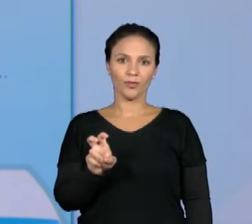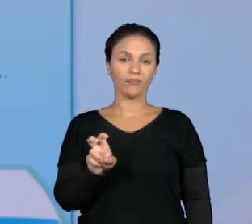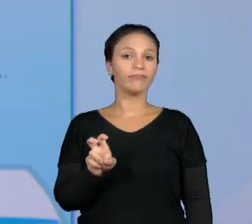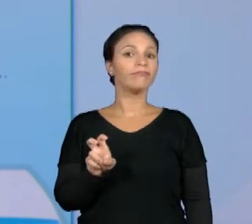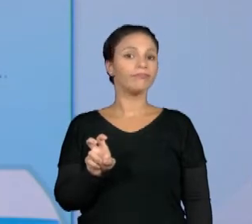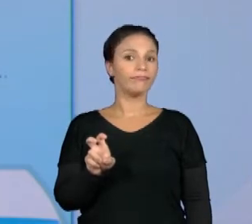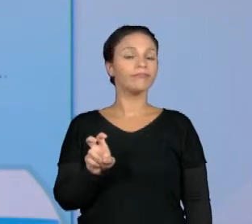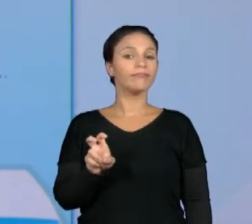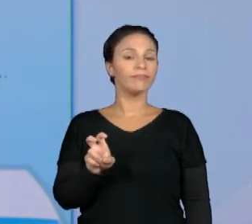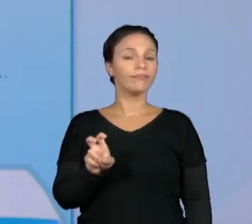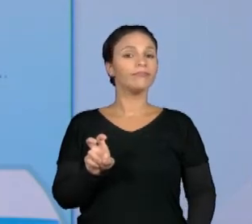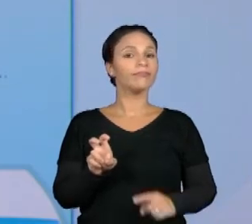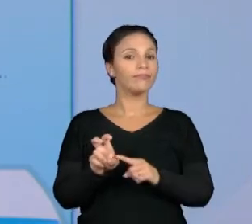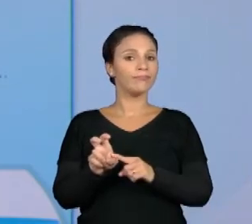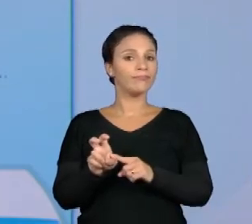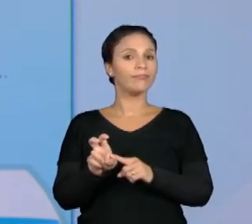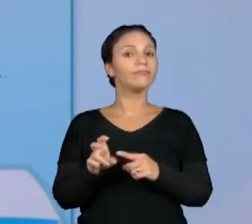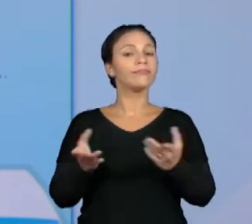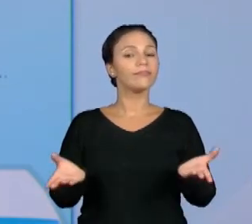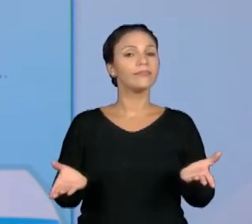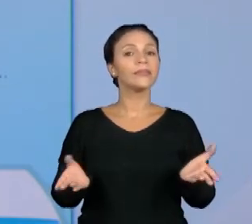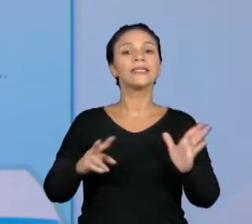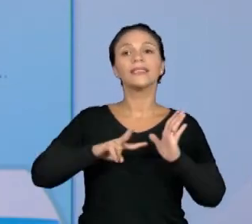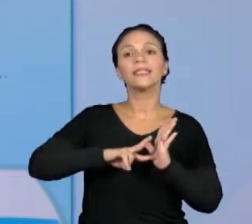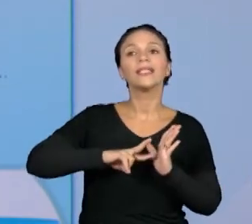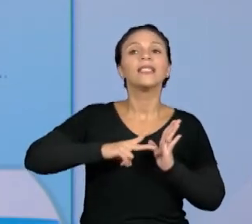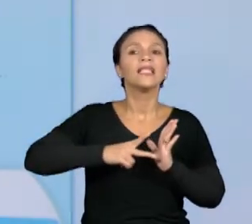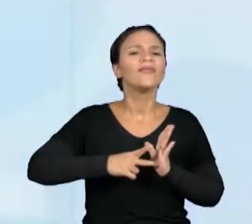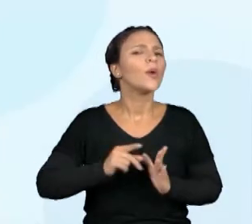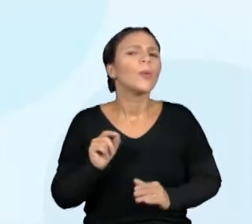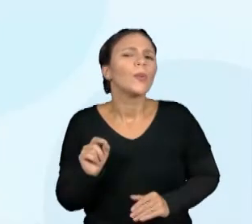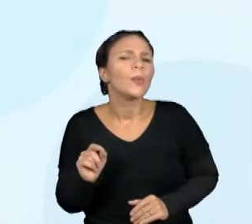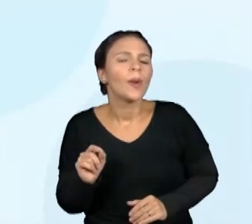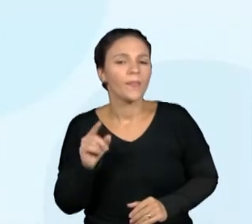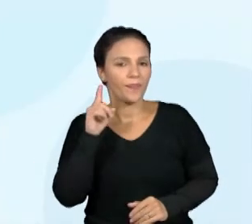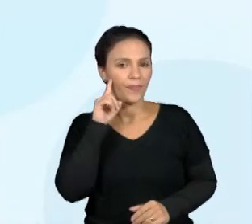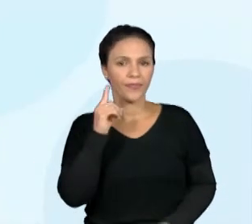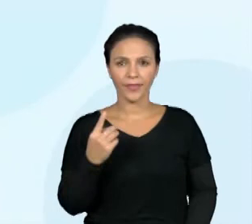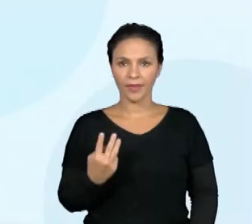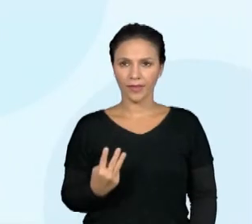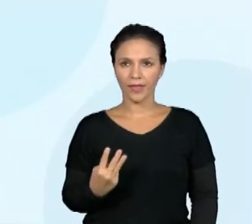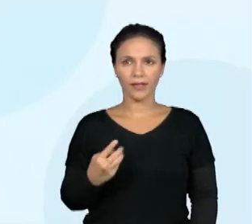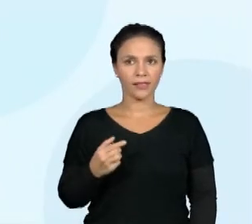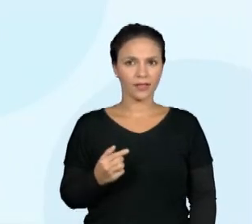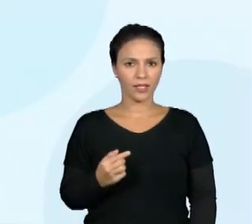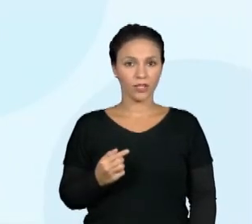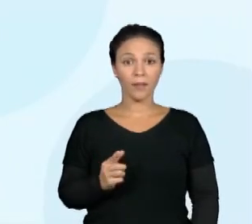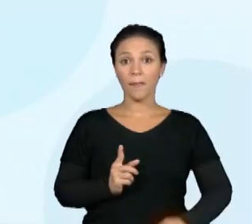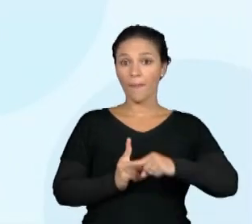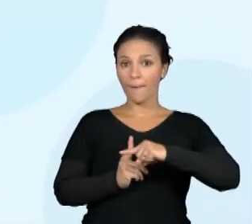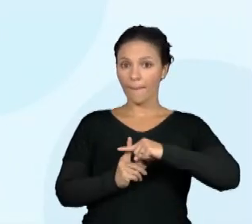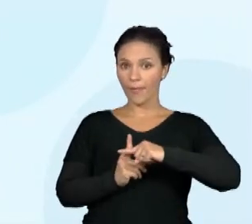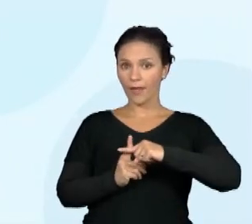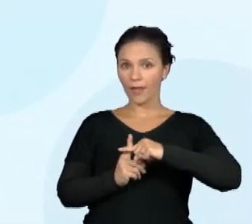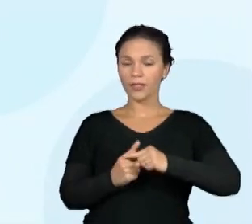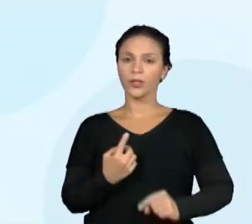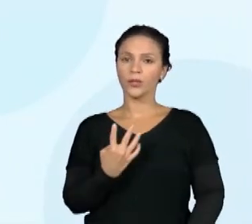85. Então, 37 mais 48 vai dar